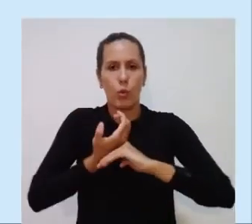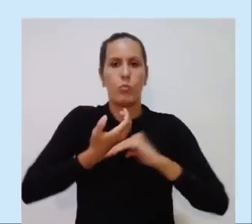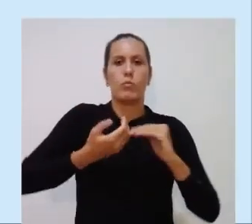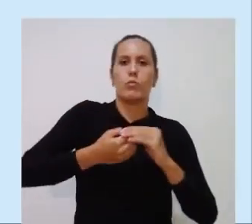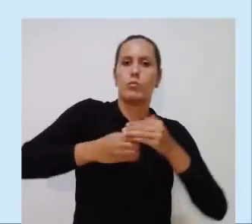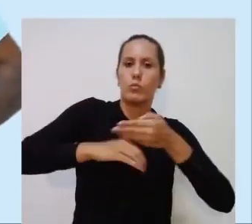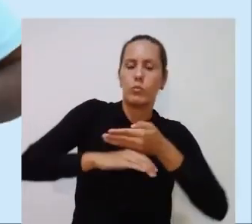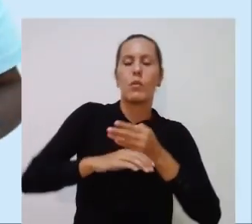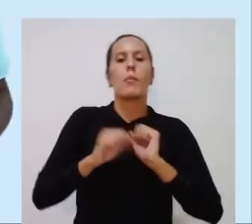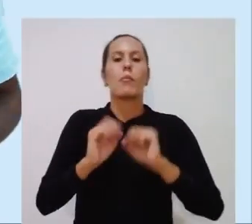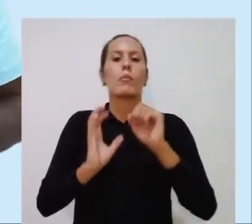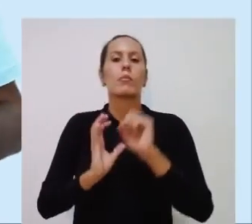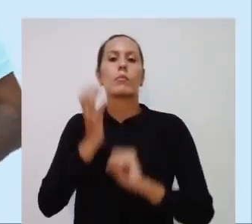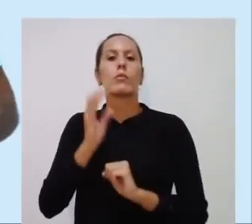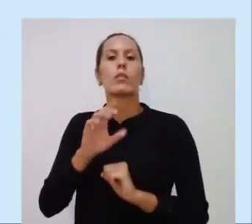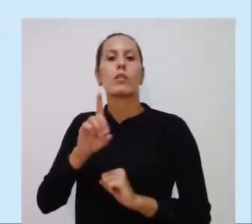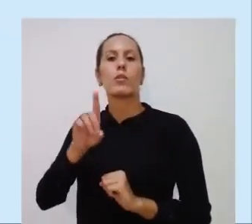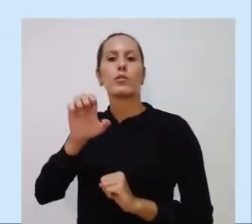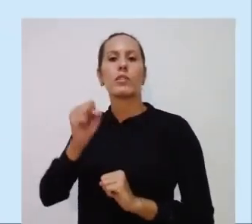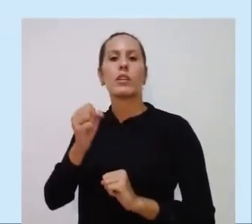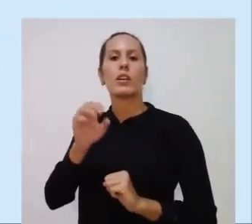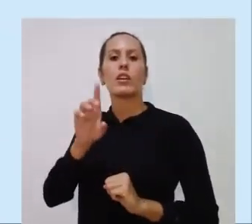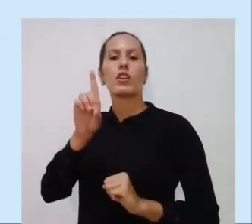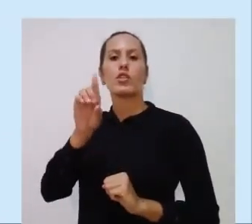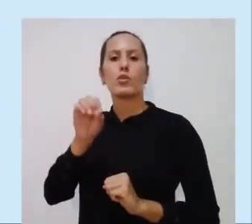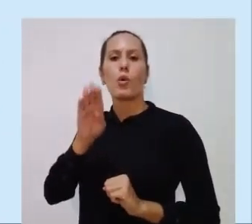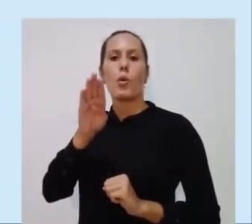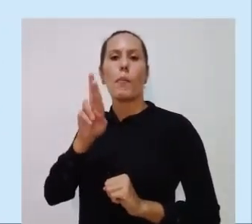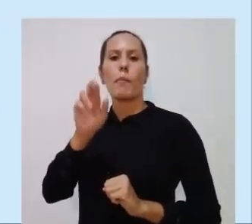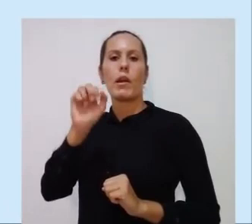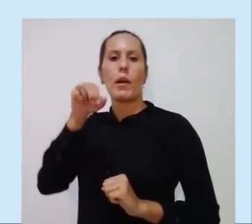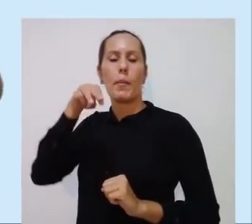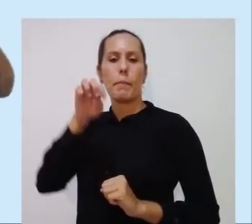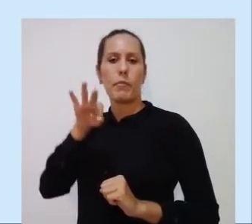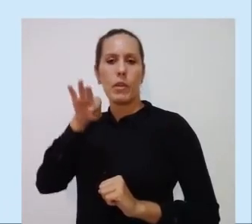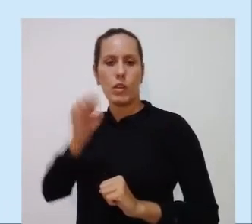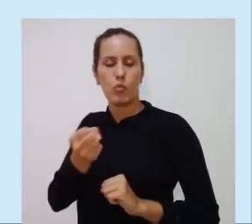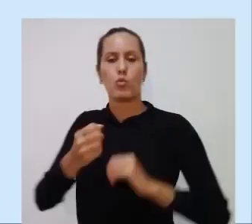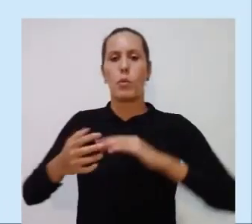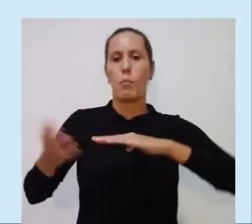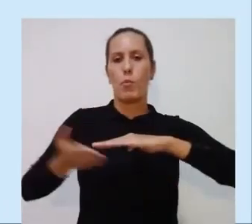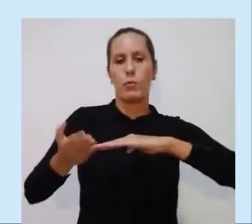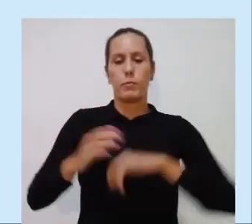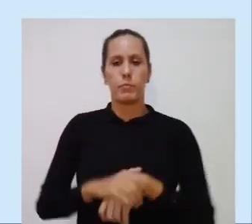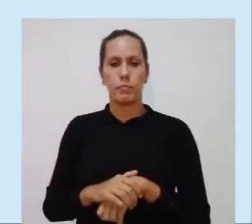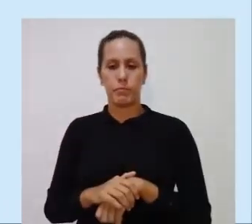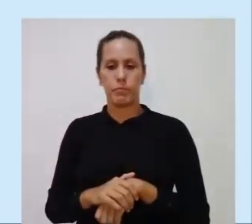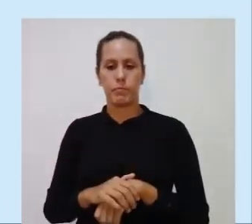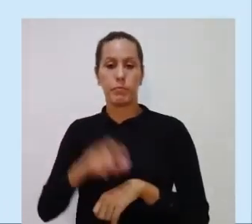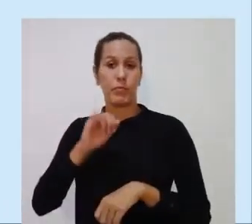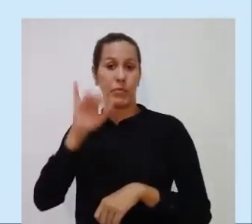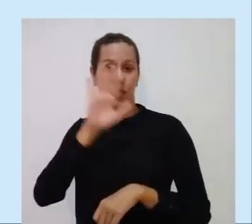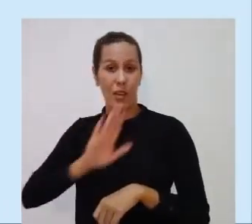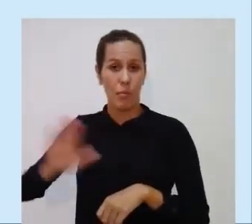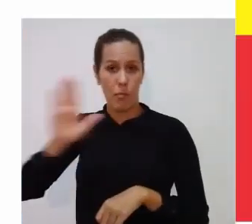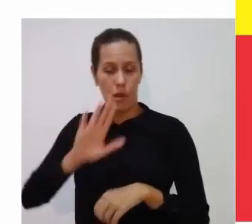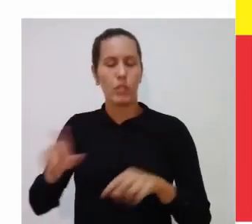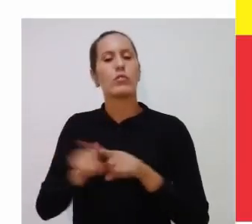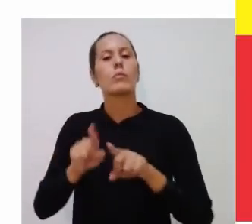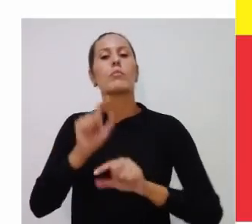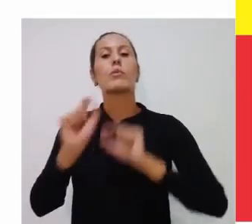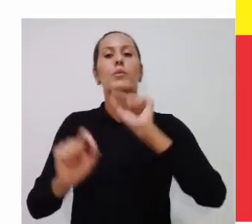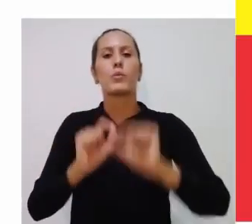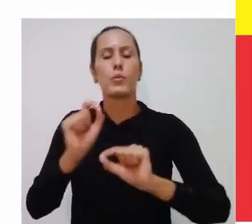esse dobramento que funcionam são chamados de dobramentos modernos, ok? Além dos dobramentos modernos, essa próxima imagem que eu